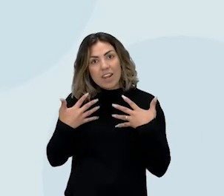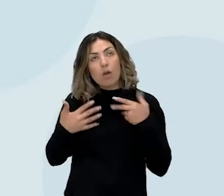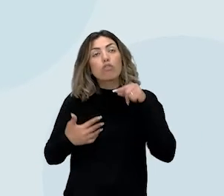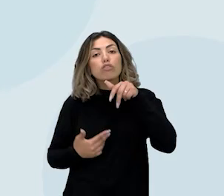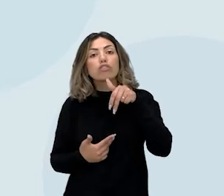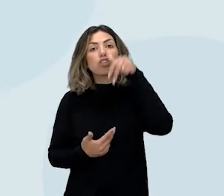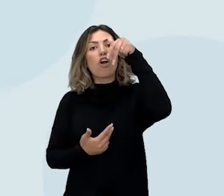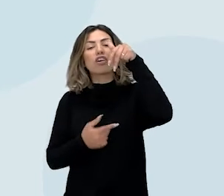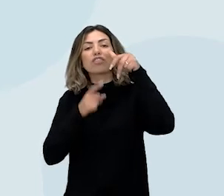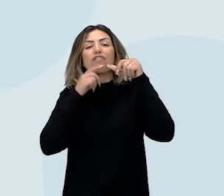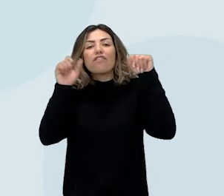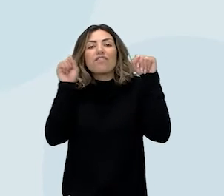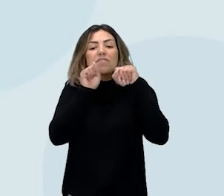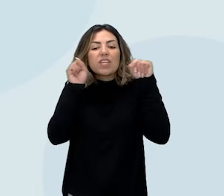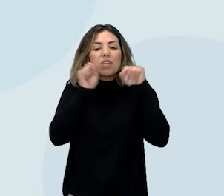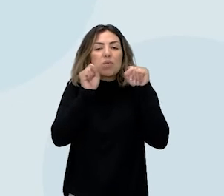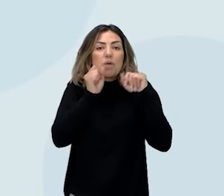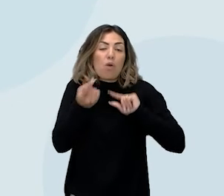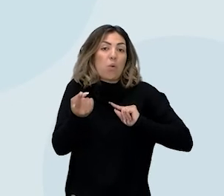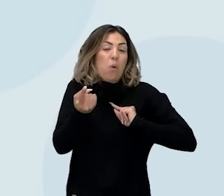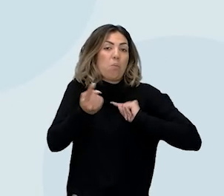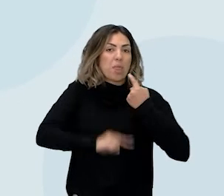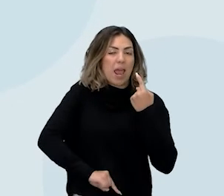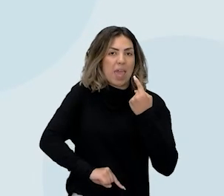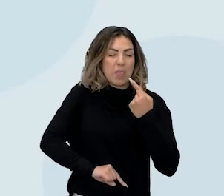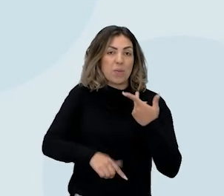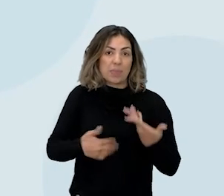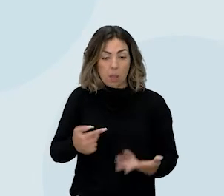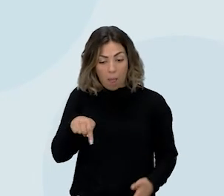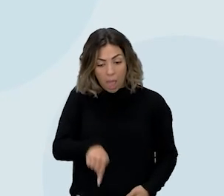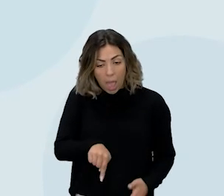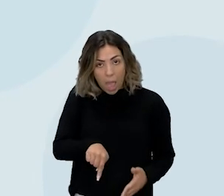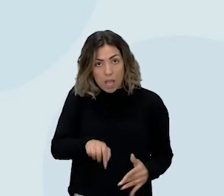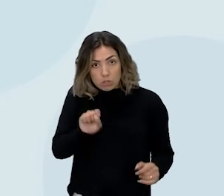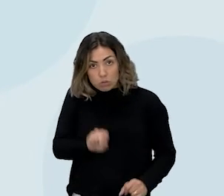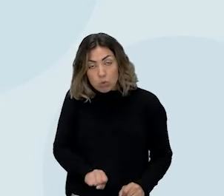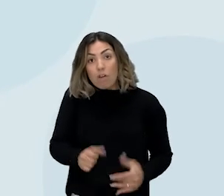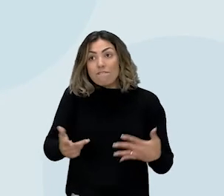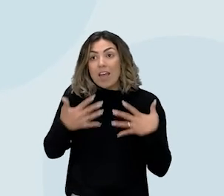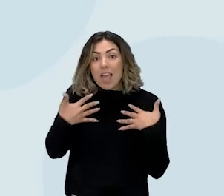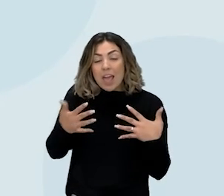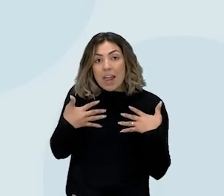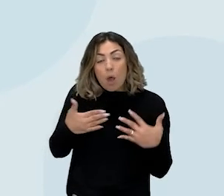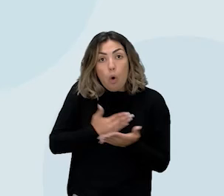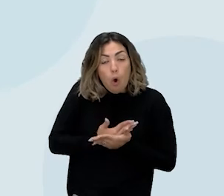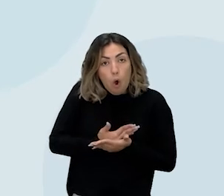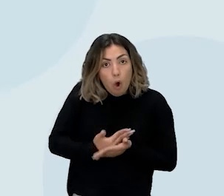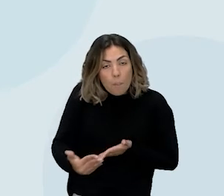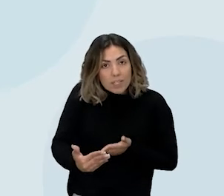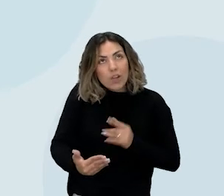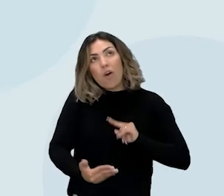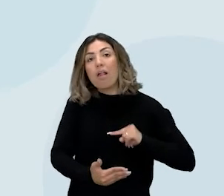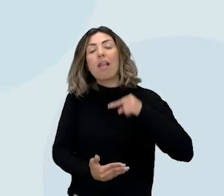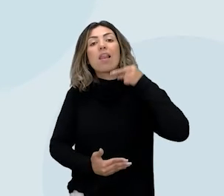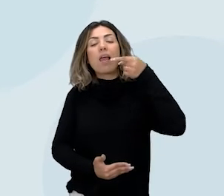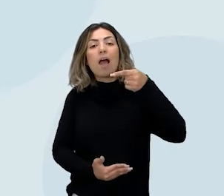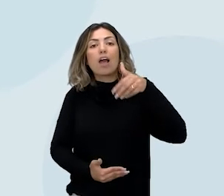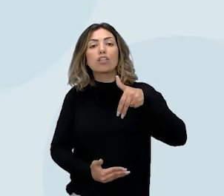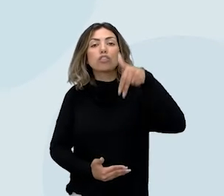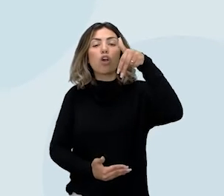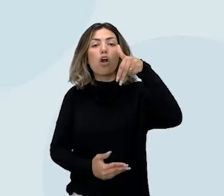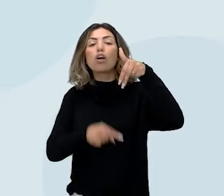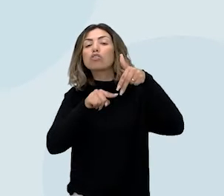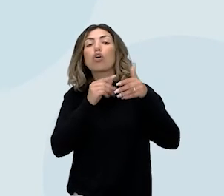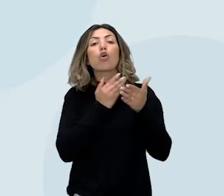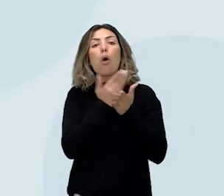no norte é inverno. Então, quando começa o verão aqui no sul, do outro lado, lá mais para